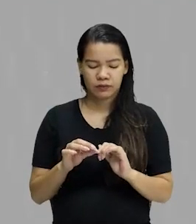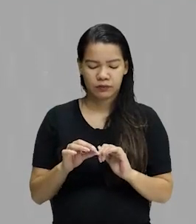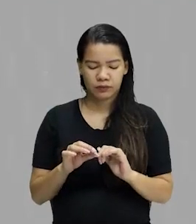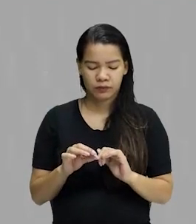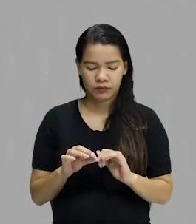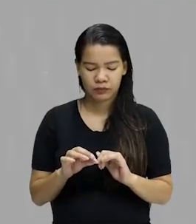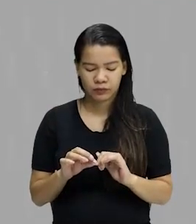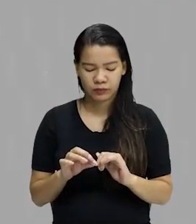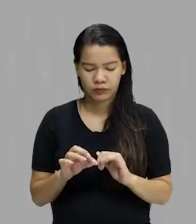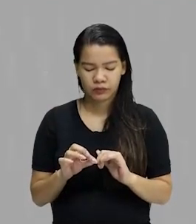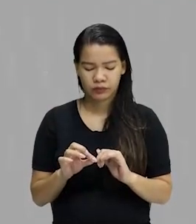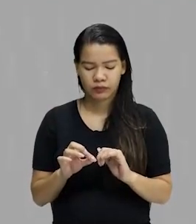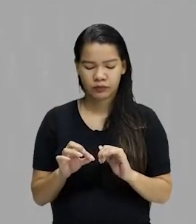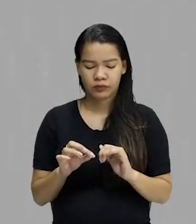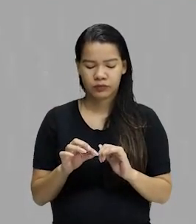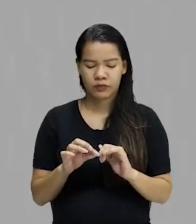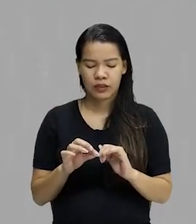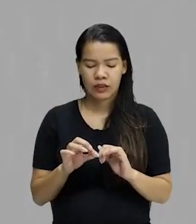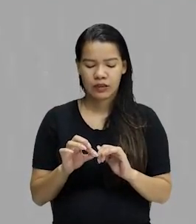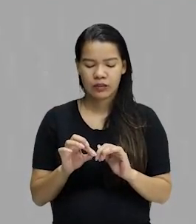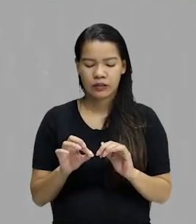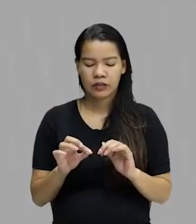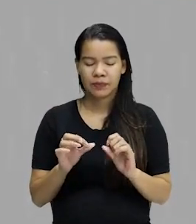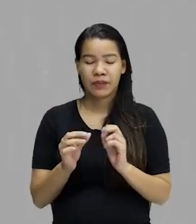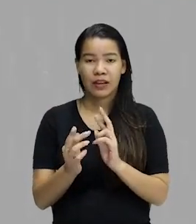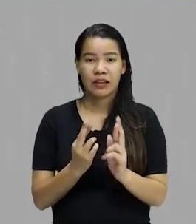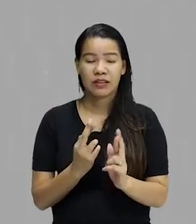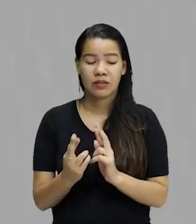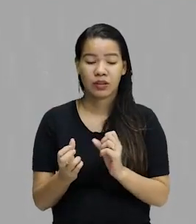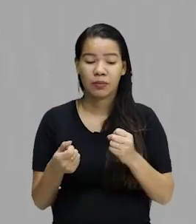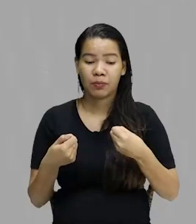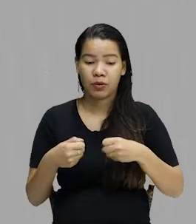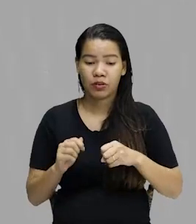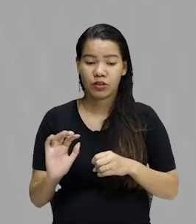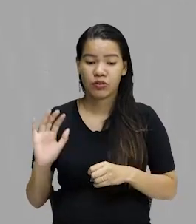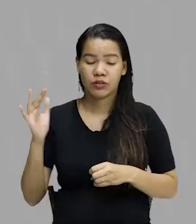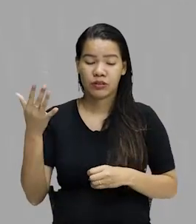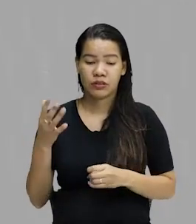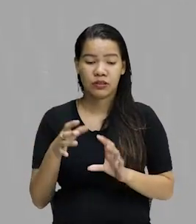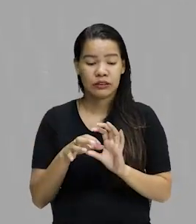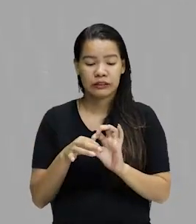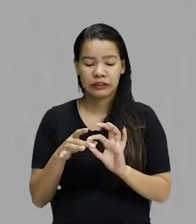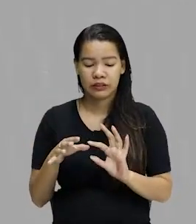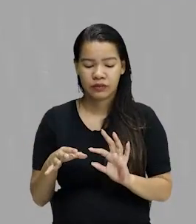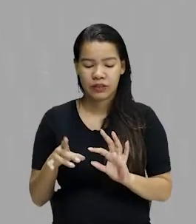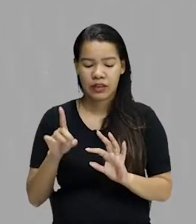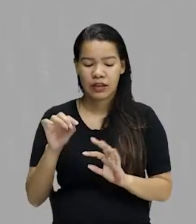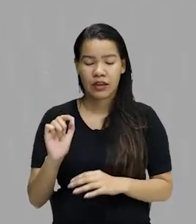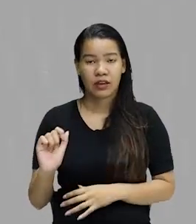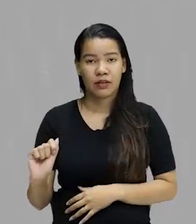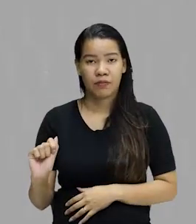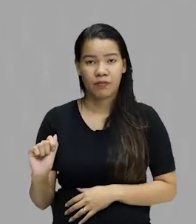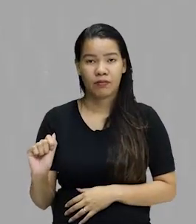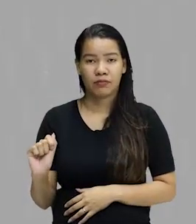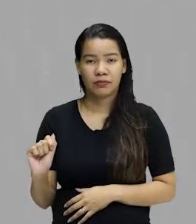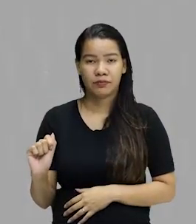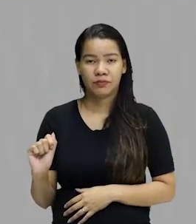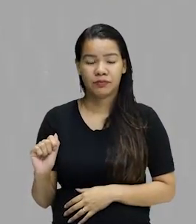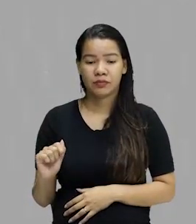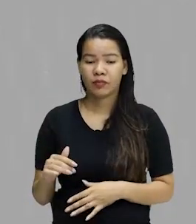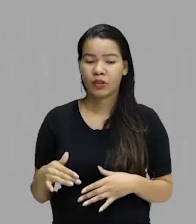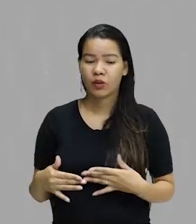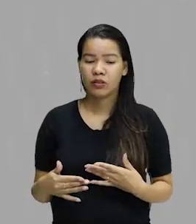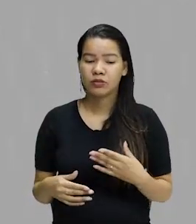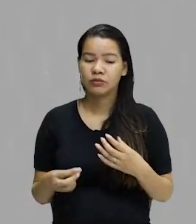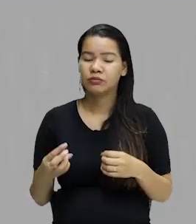ó, a reação que pode ocorrer espontaneamente é a alternativa A, é a letra A. Quais são os